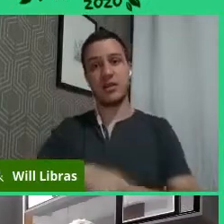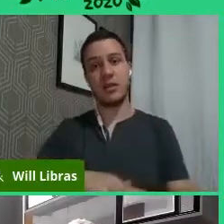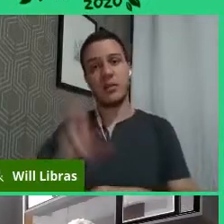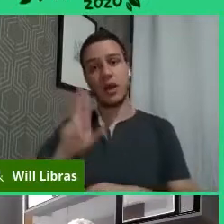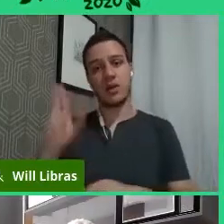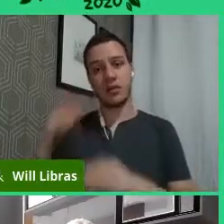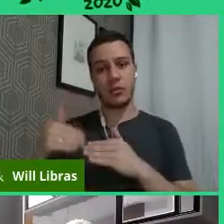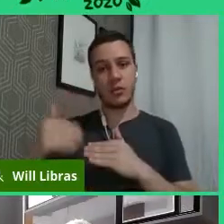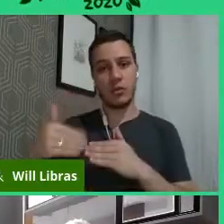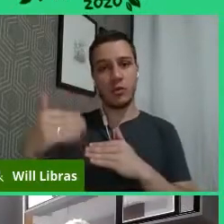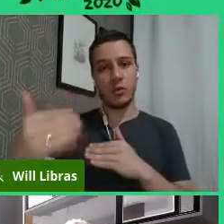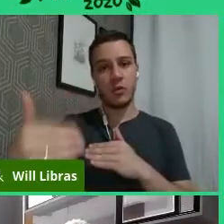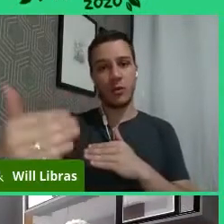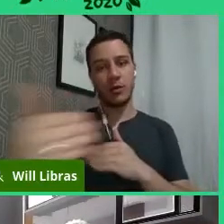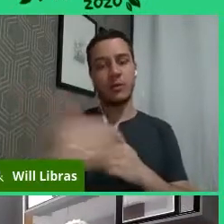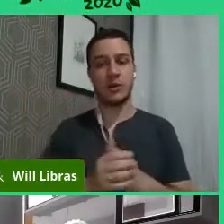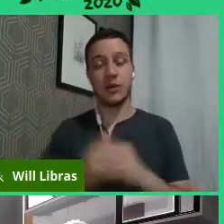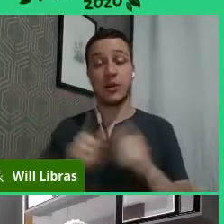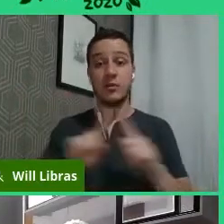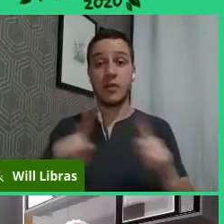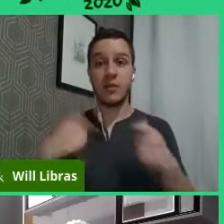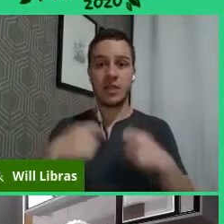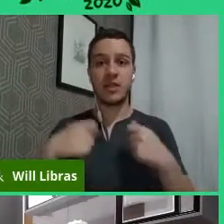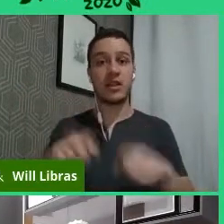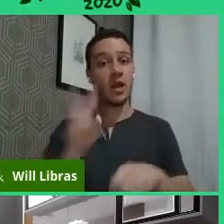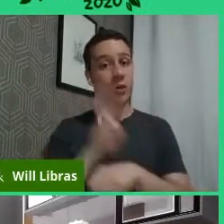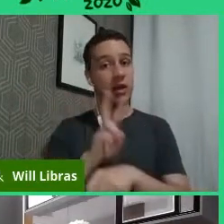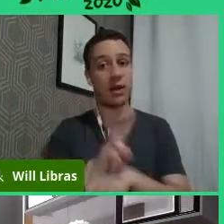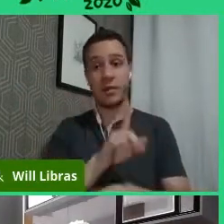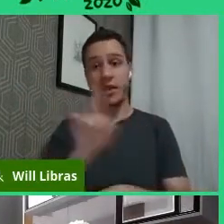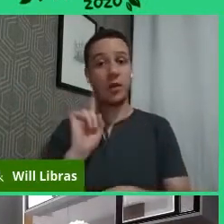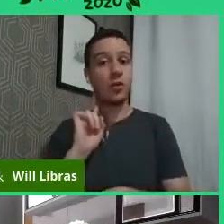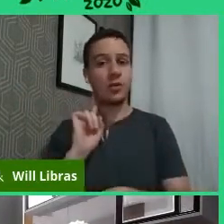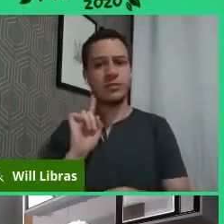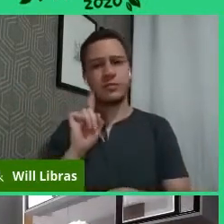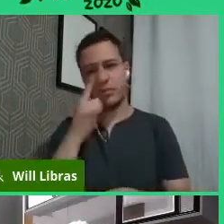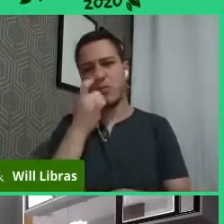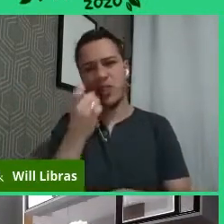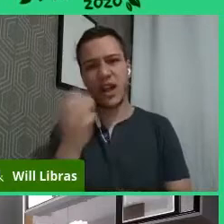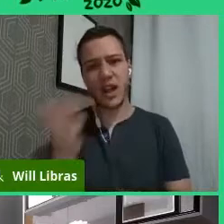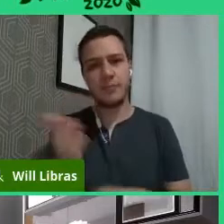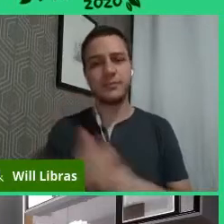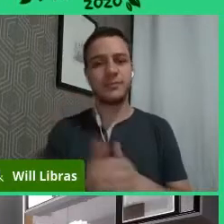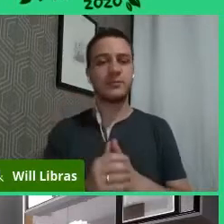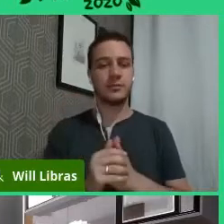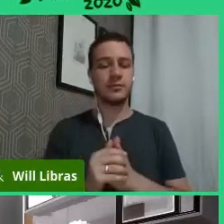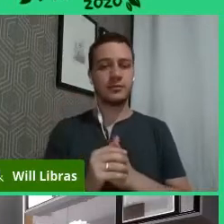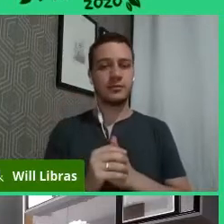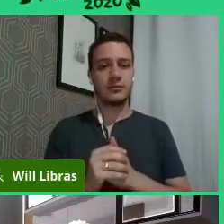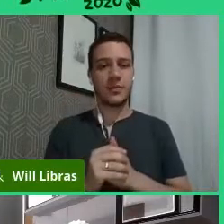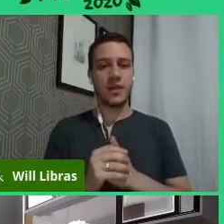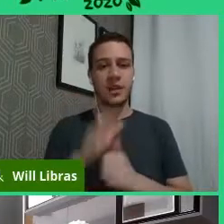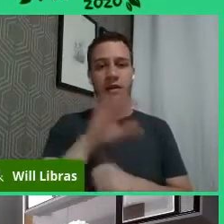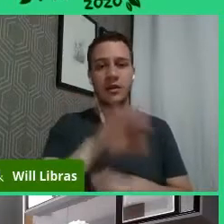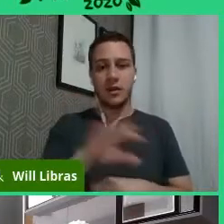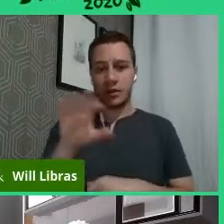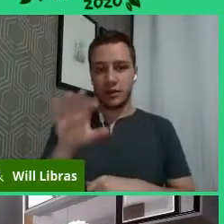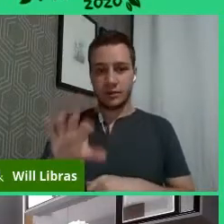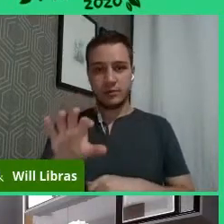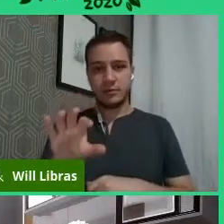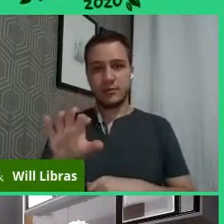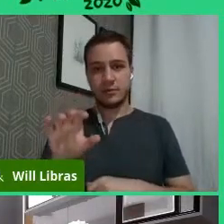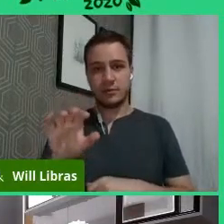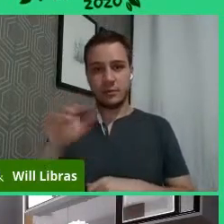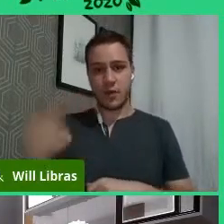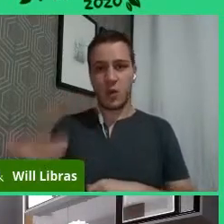prazo, né? Mas a gente tem que cuidar também para não estragar. Eu vou separar aqui uma parte,